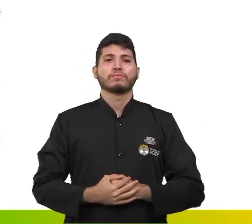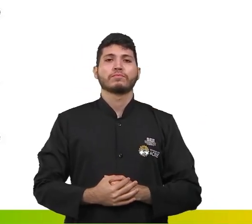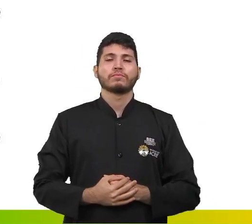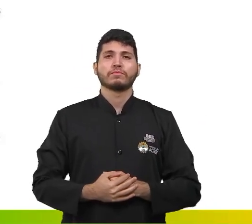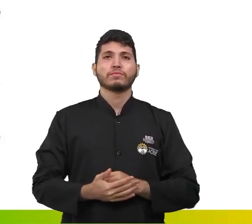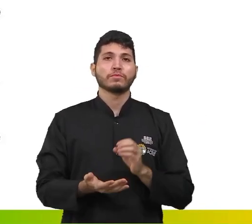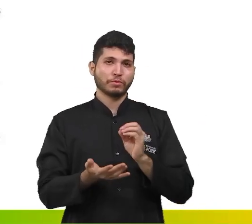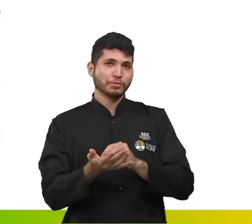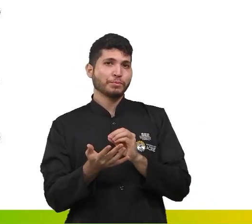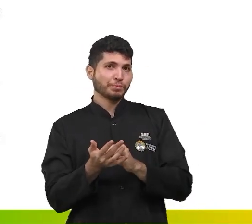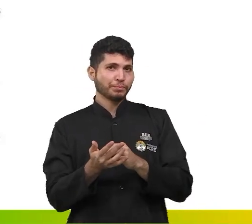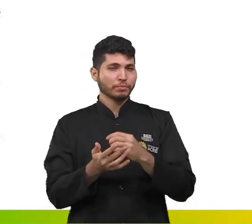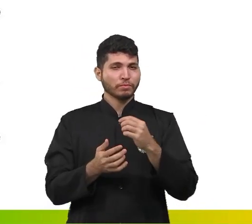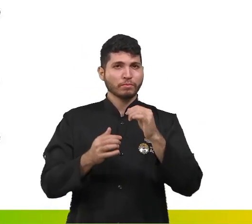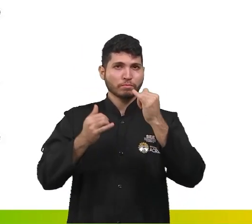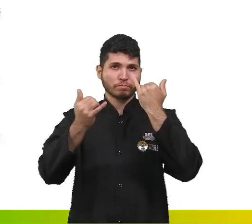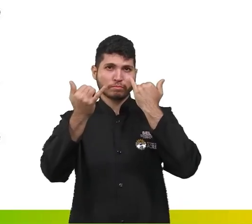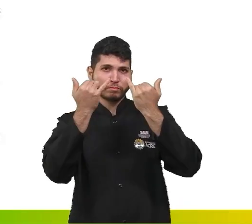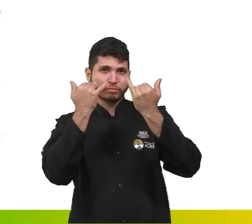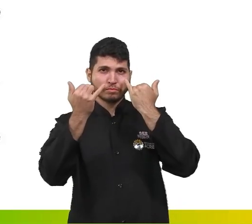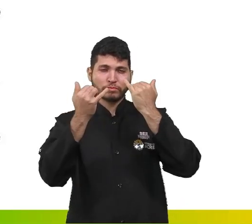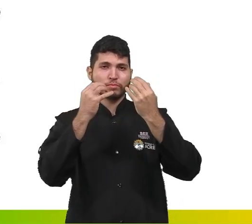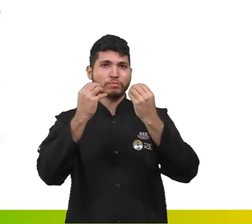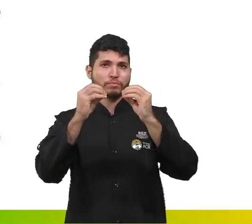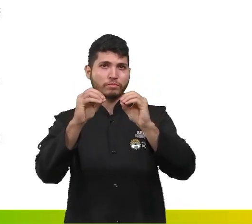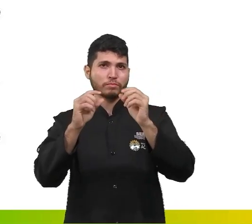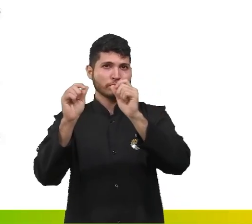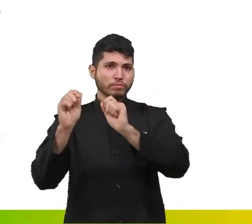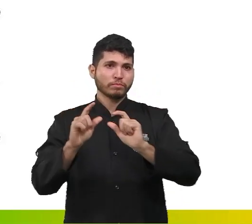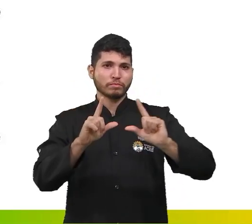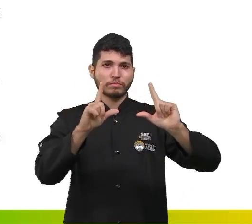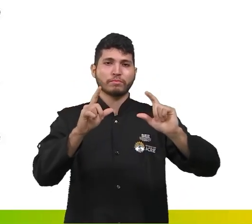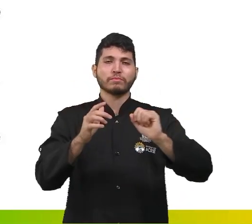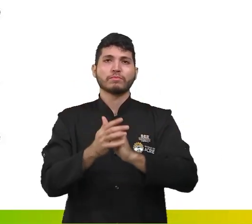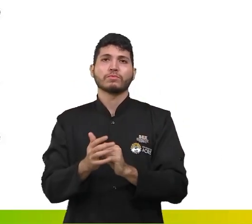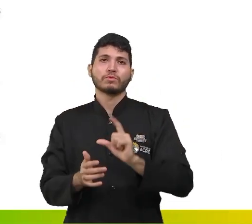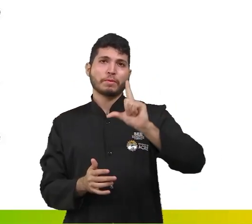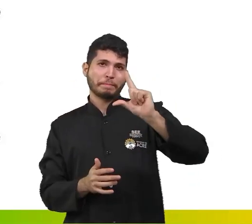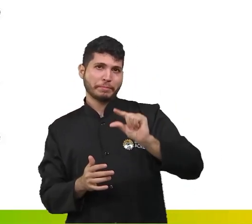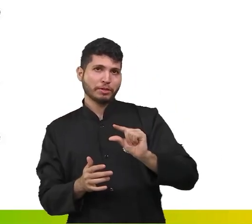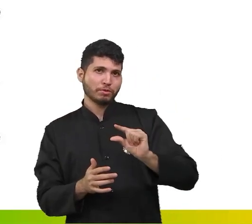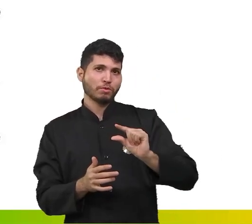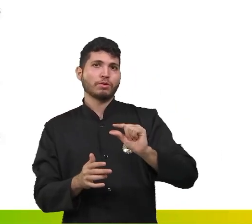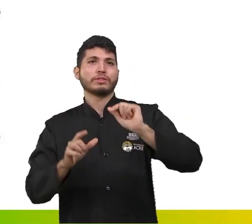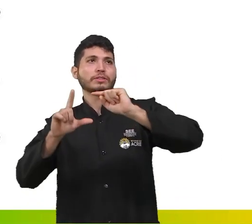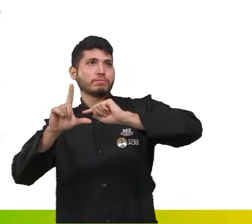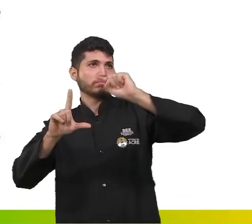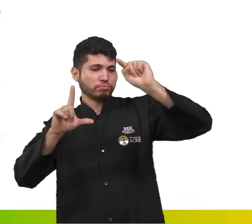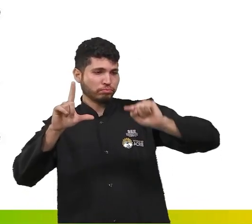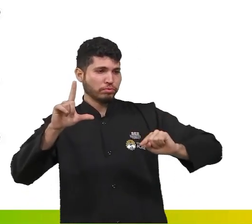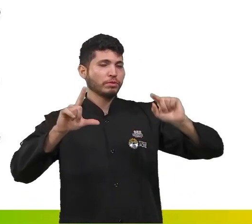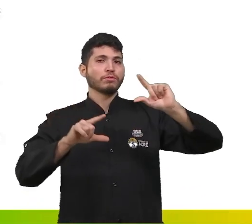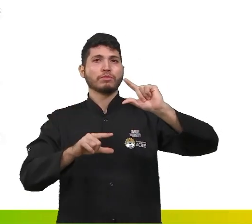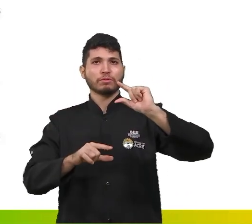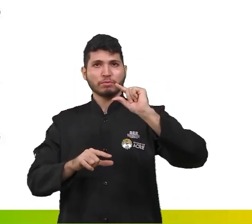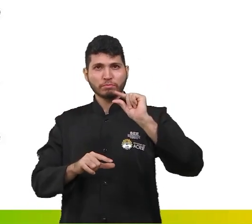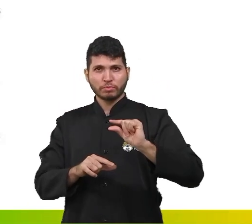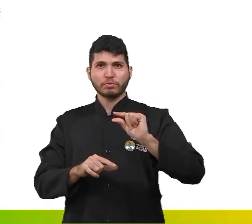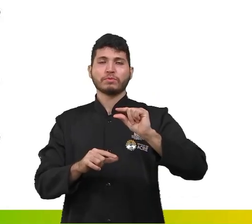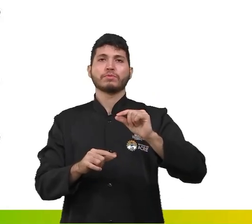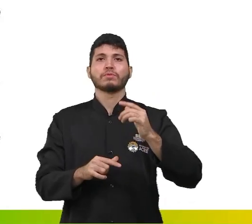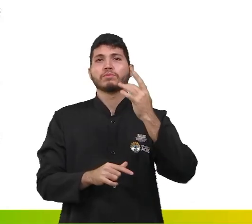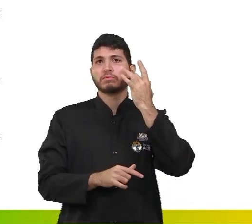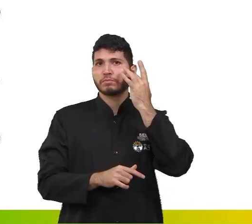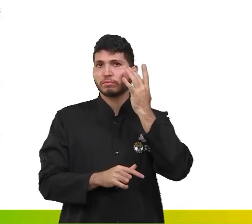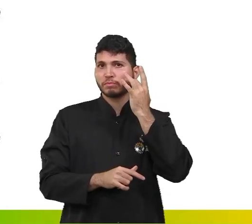coloquei no slide, mas eu posso dizer para vocês, os estados com menores taxas de feminicídio, nessa mesma época, foram Ceará,